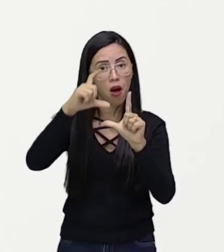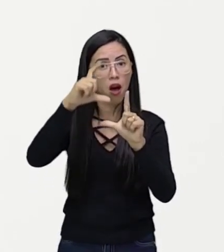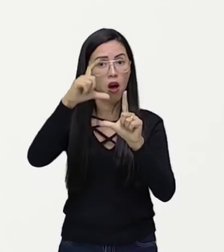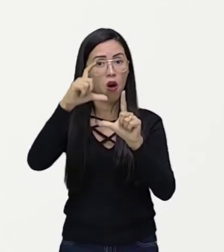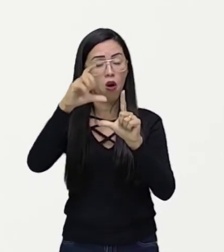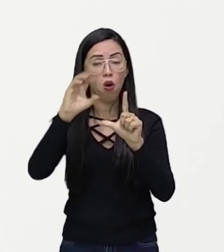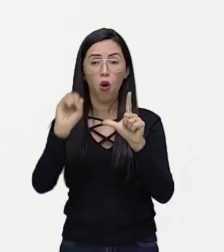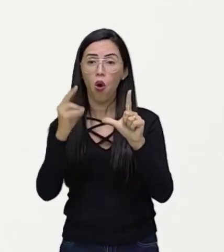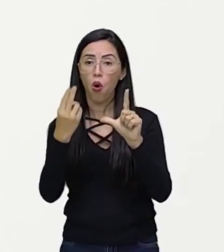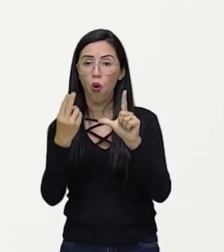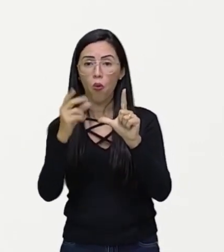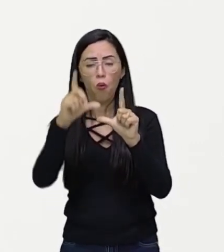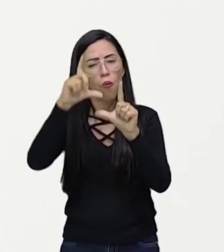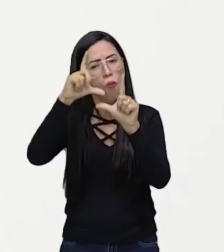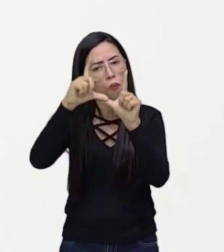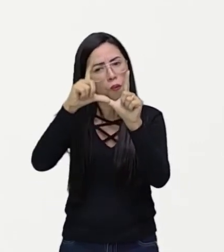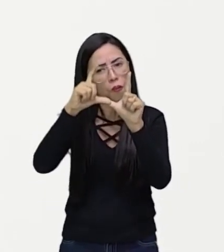ou